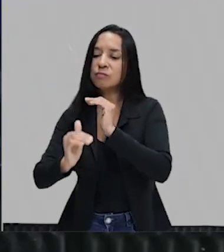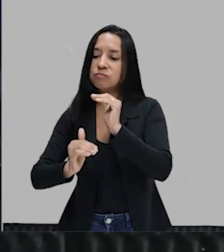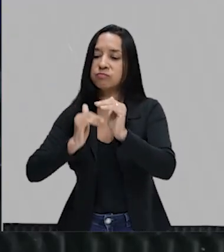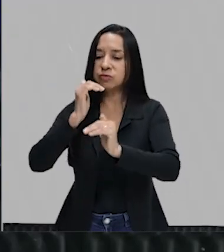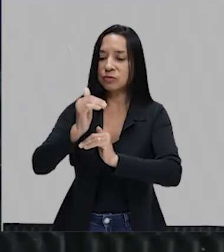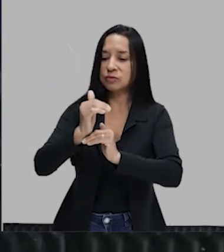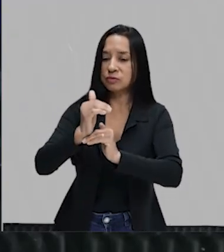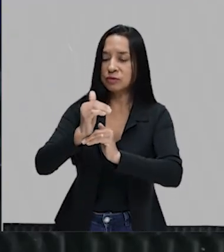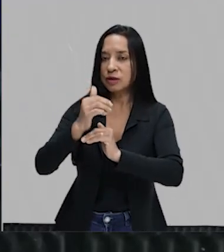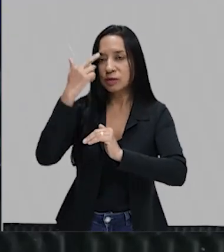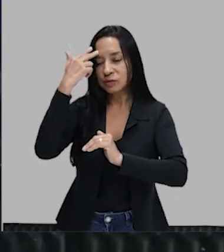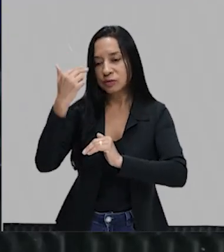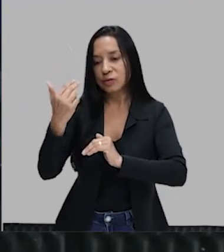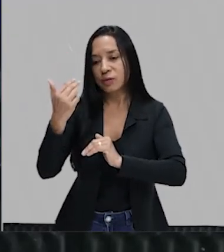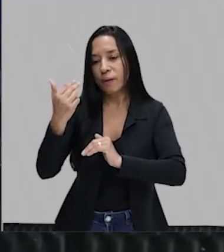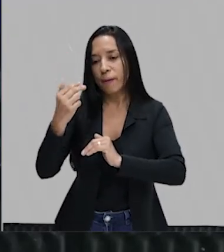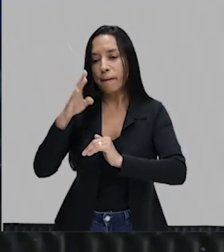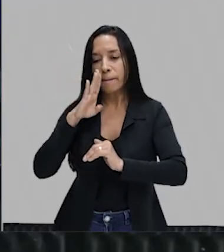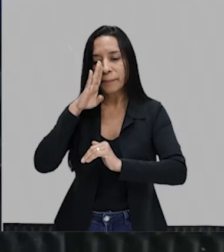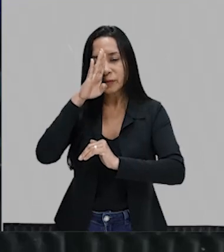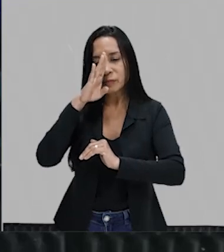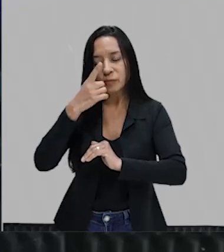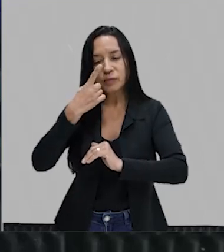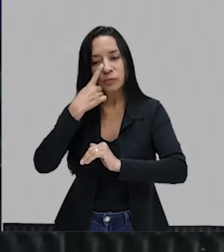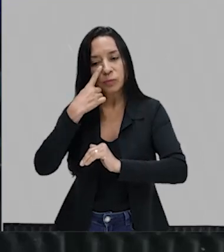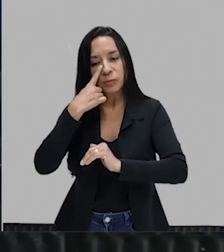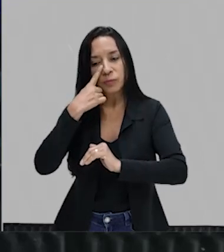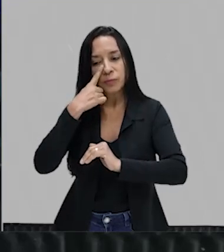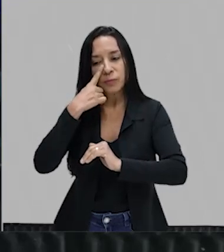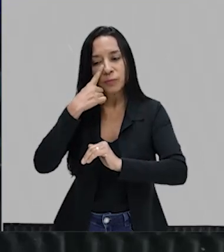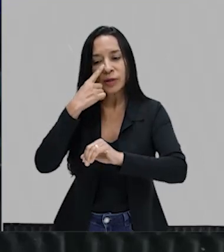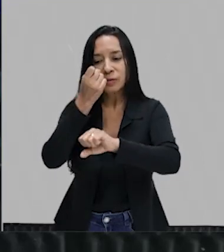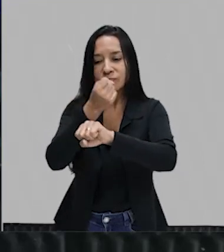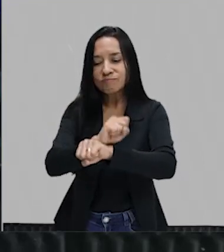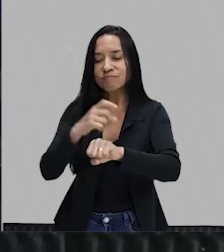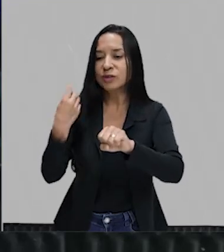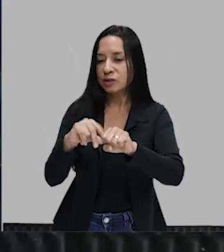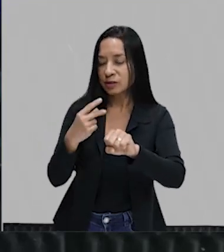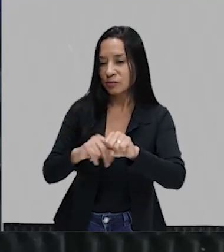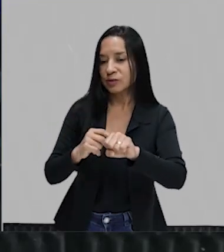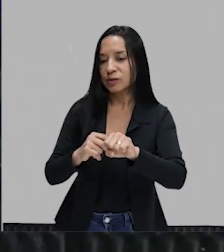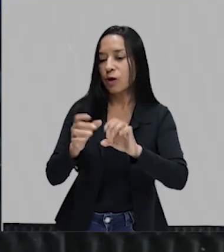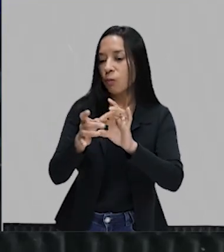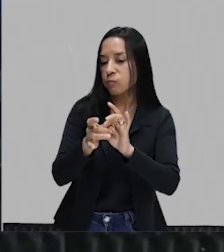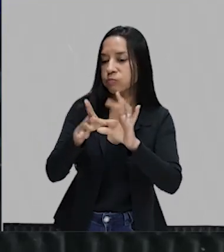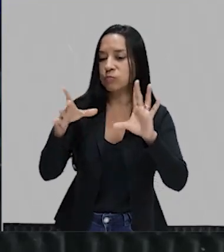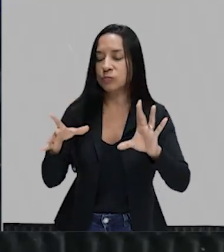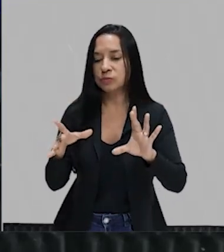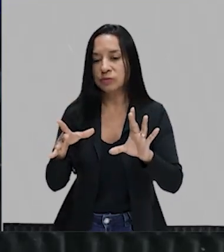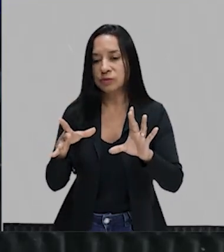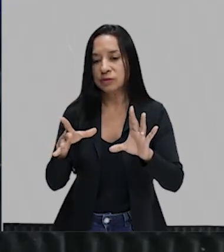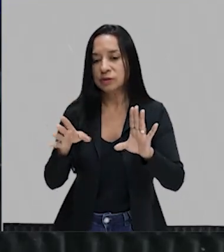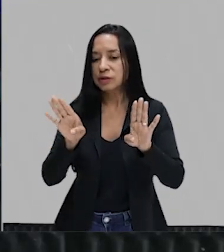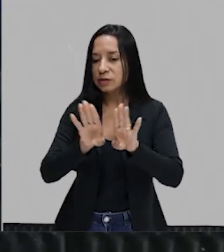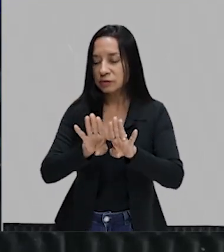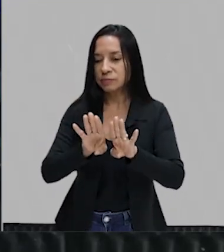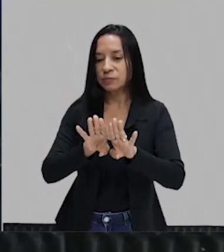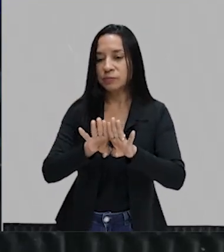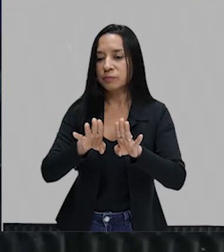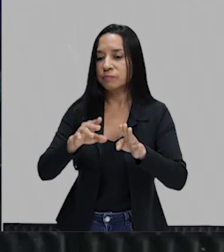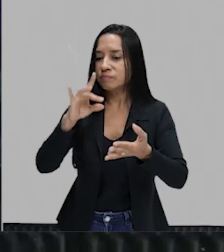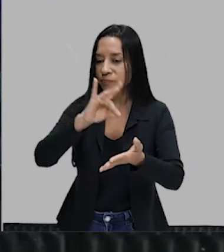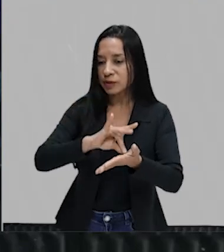principalmente analisando a escravidão, analisando o processo abolicionista, analisando, na verdade,